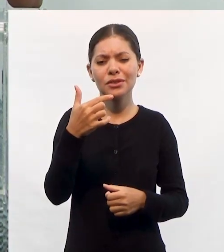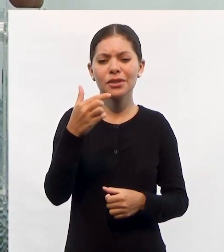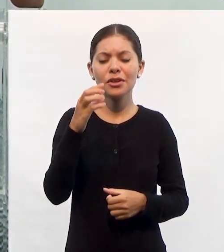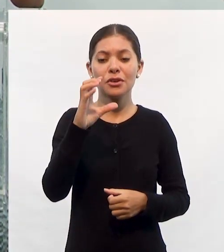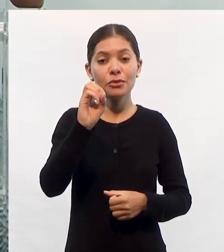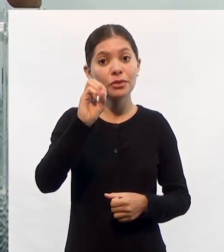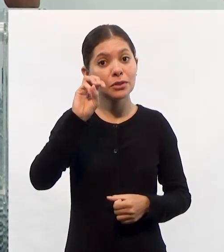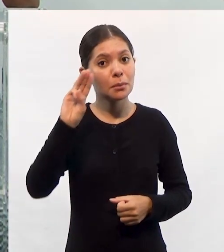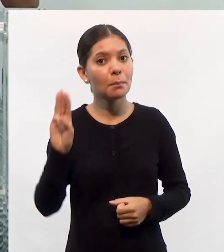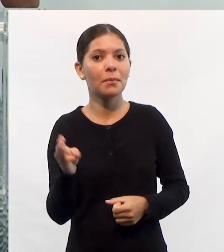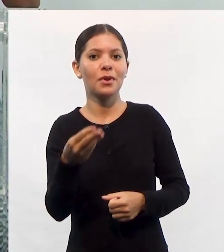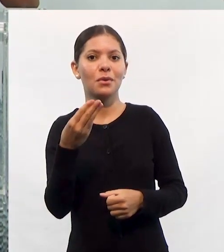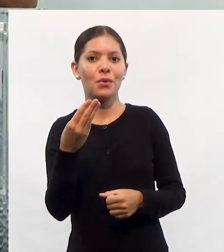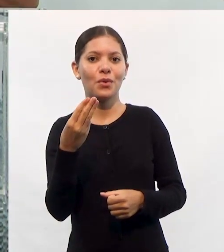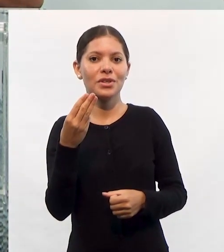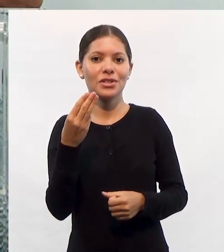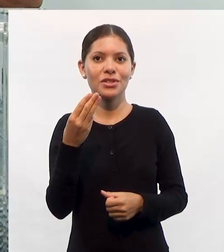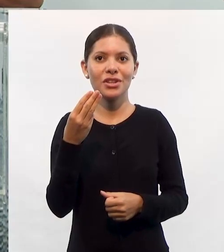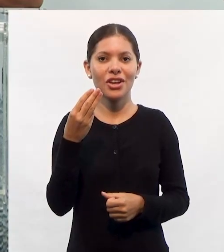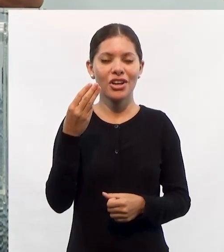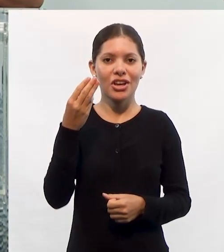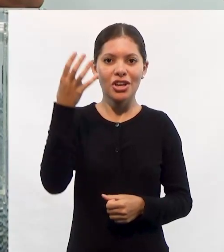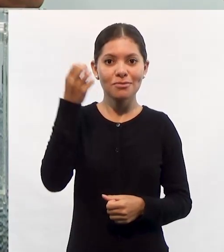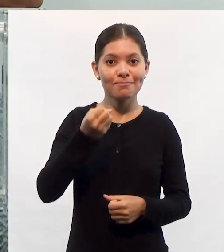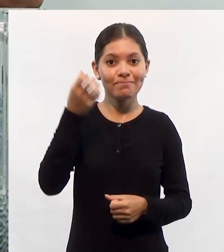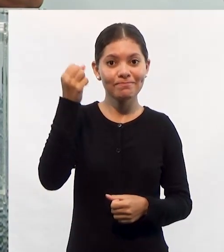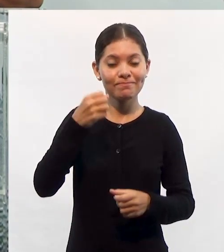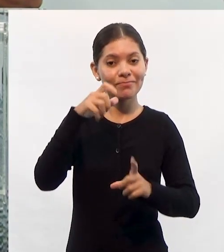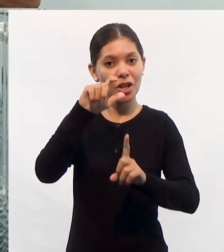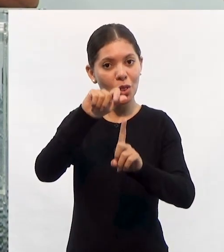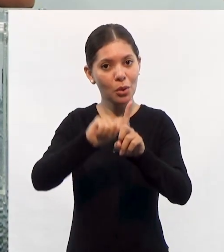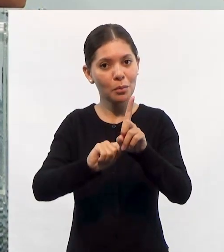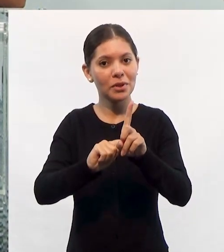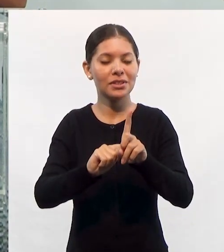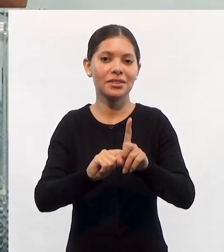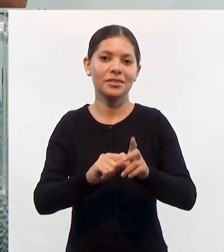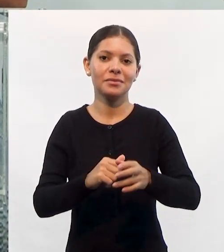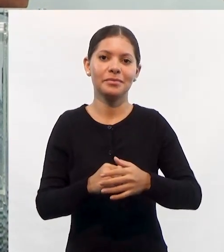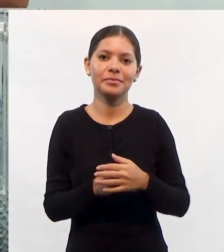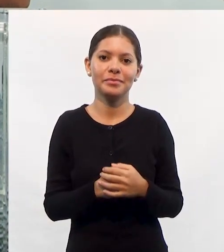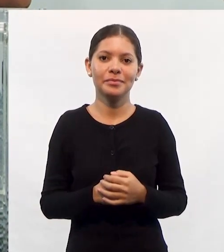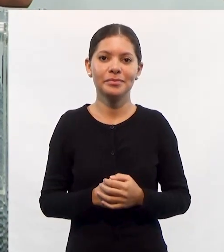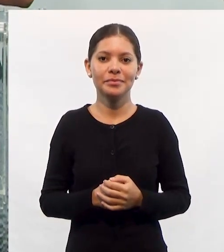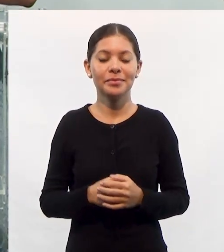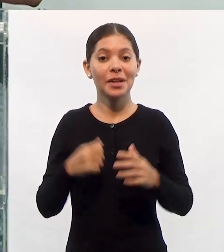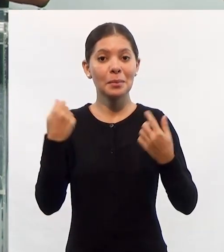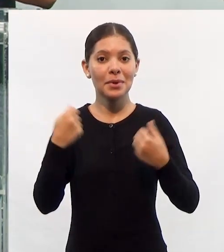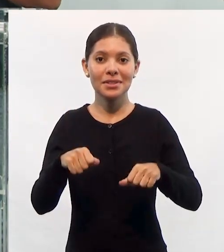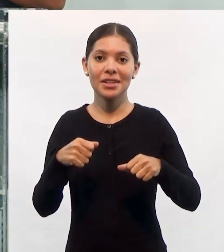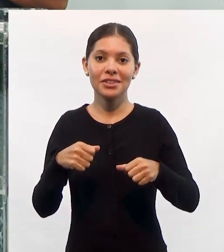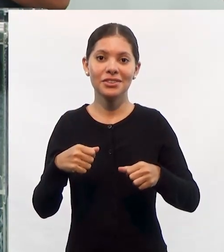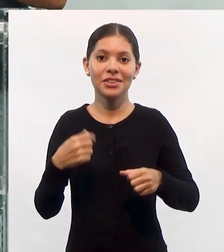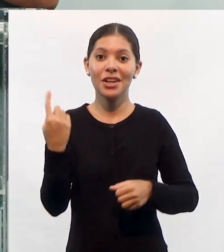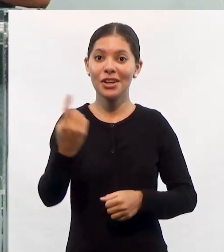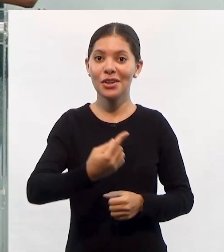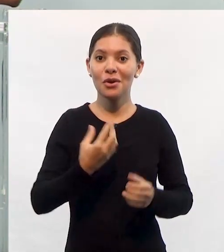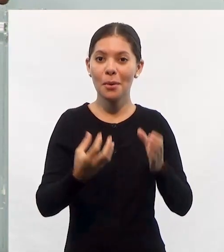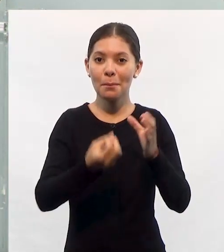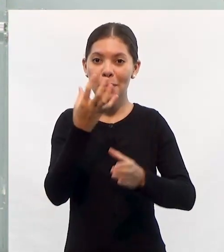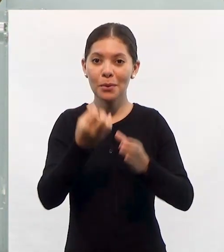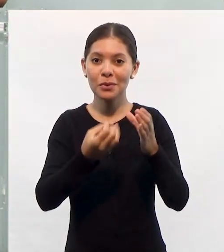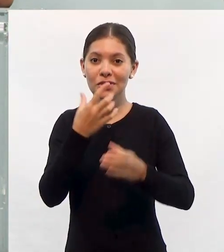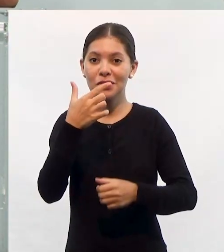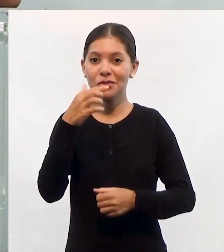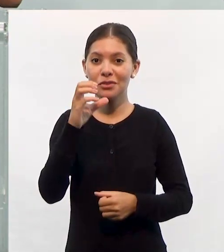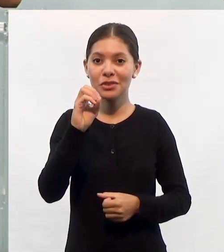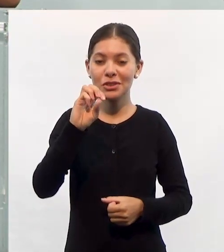20 milhões de litros de leite todo mês. É a capacidade instalada da fábrica. Nós vamos produzir 20 milhões